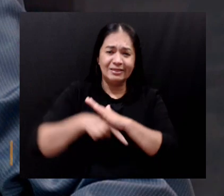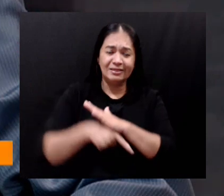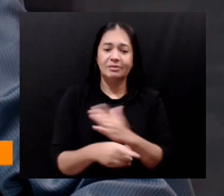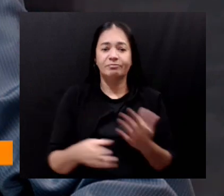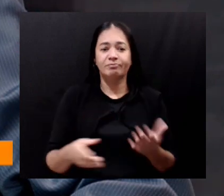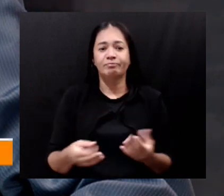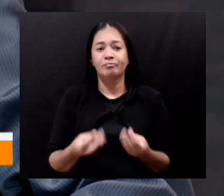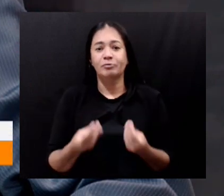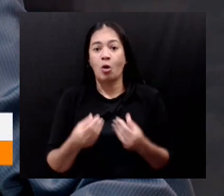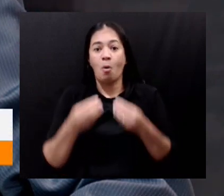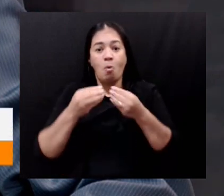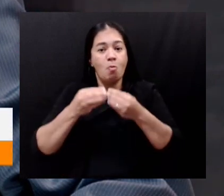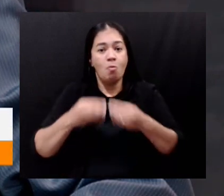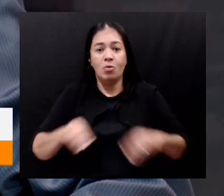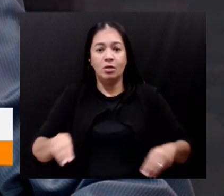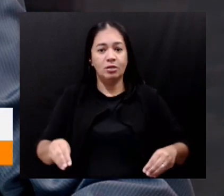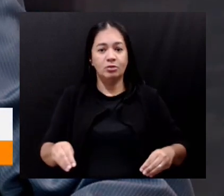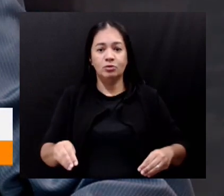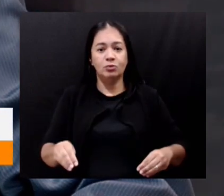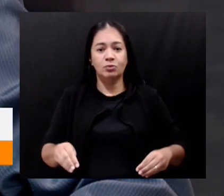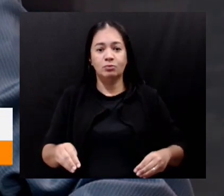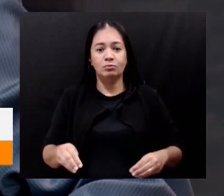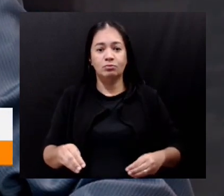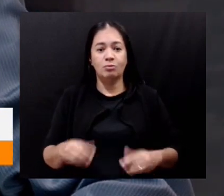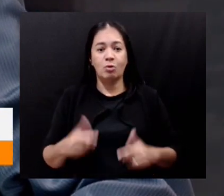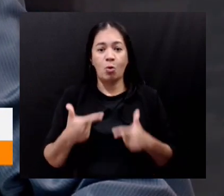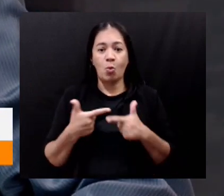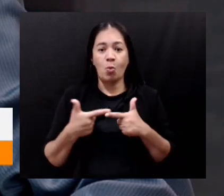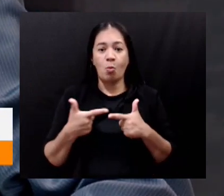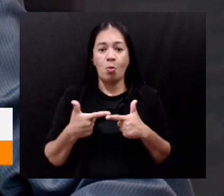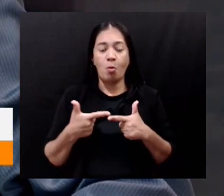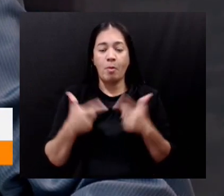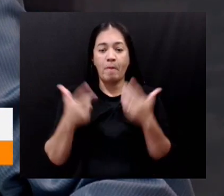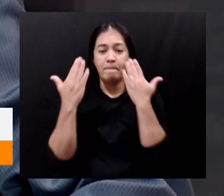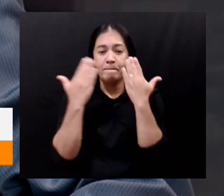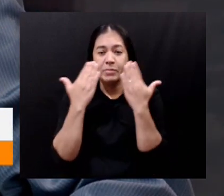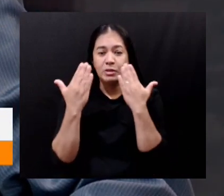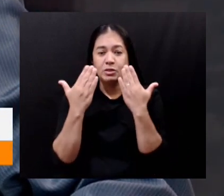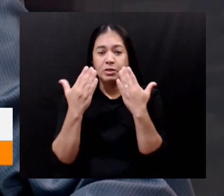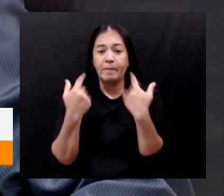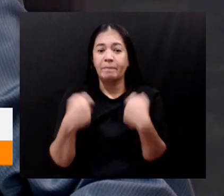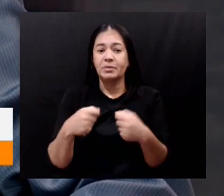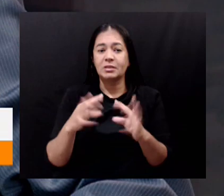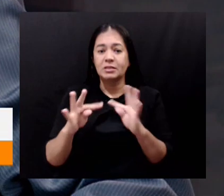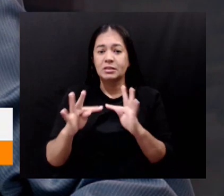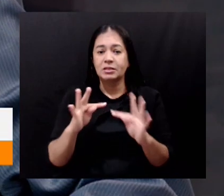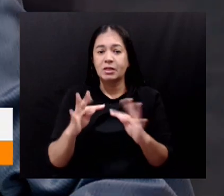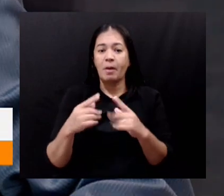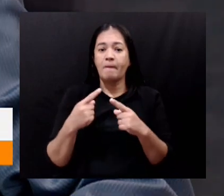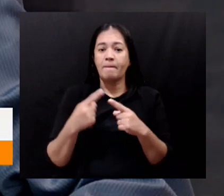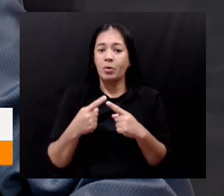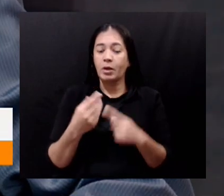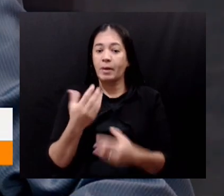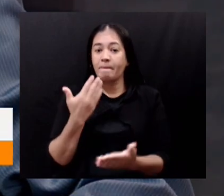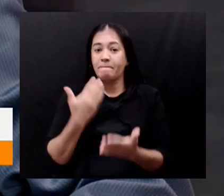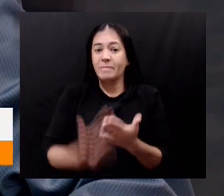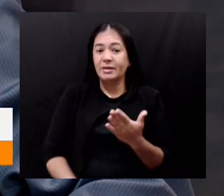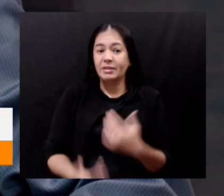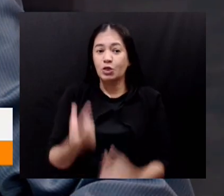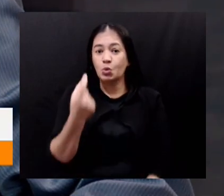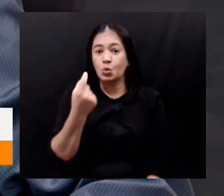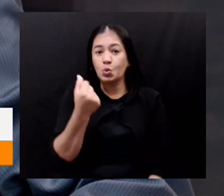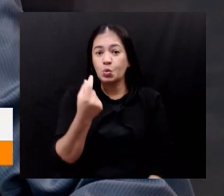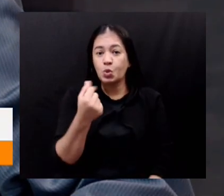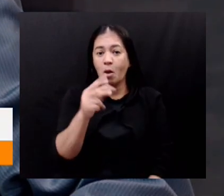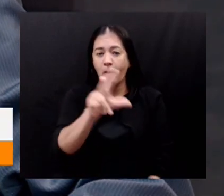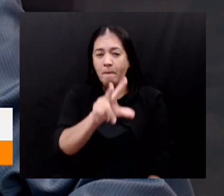prejuízo, um problema psicológico, tem gente vai foi fazer terapia, porque perdeu um monte de dinheiro e foi ludibriada. Então a gente tenta